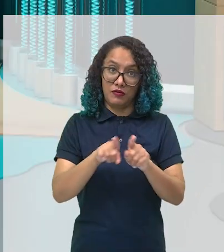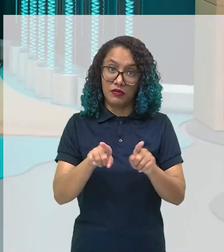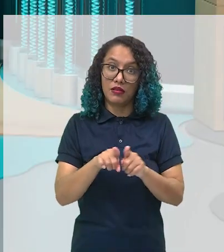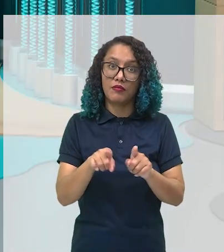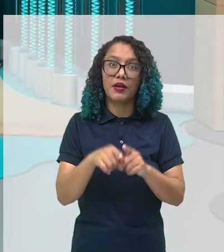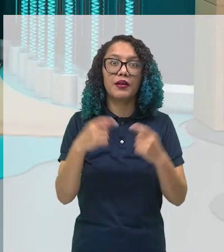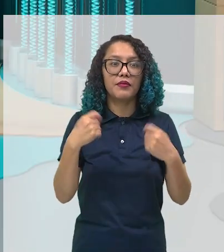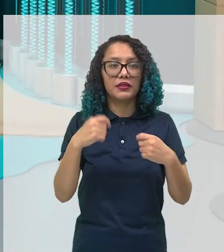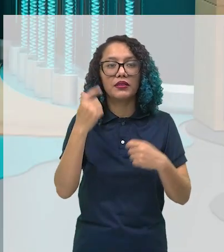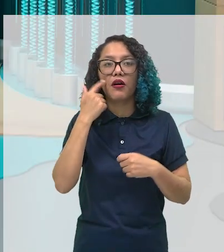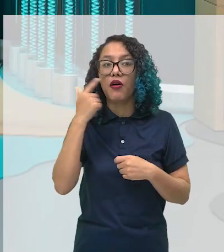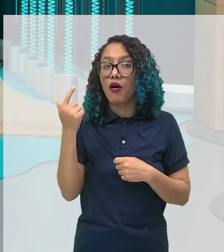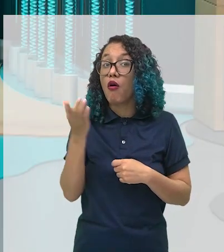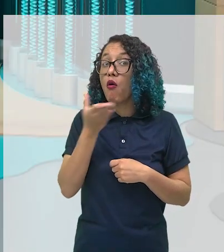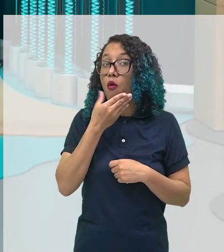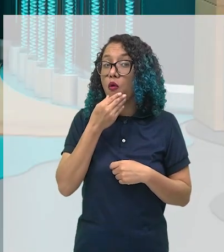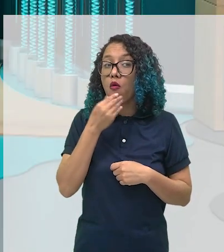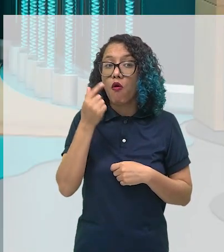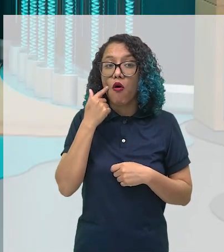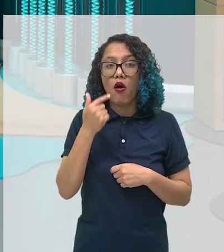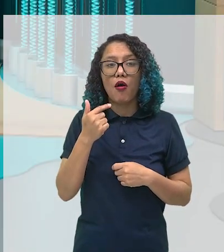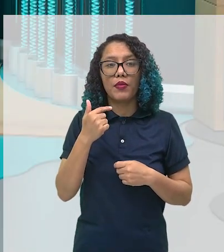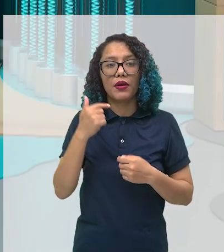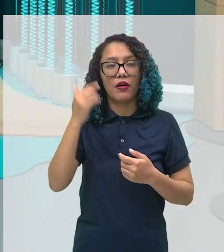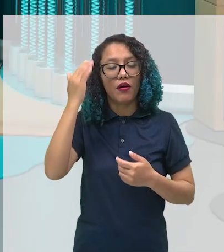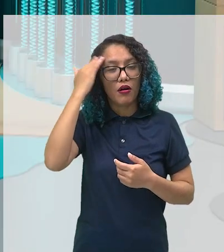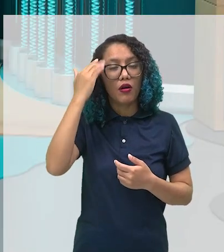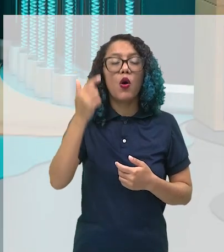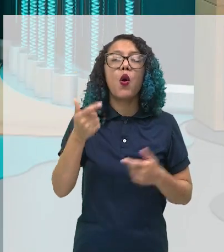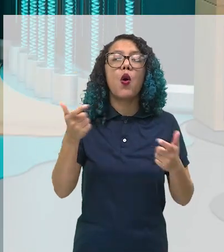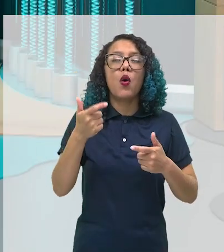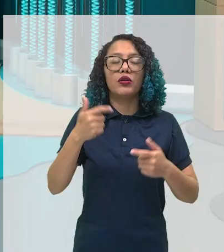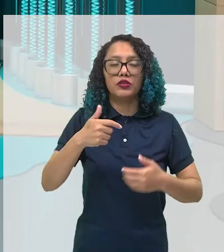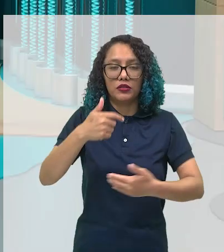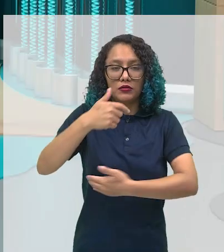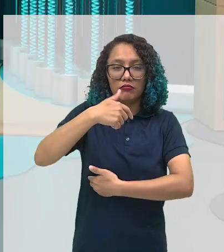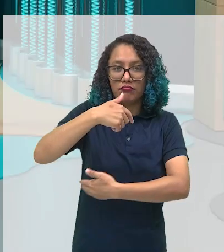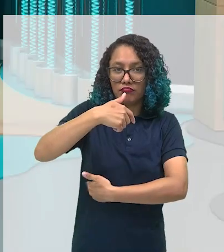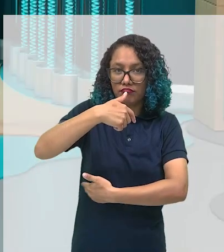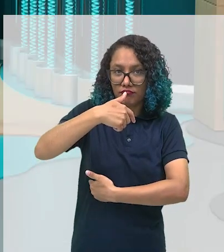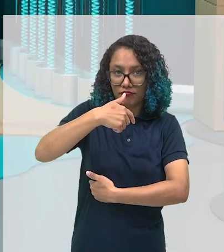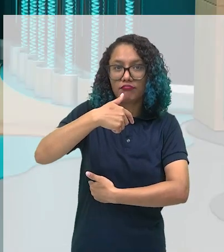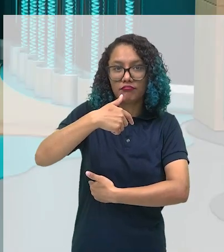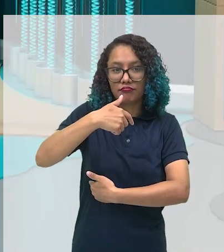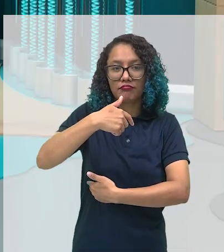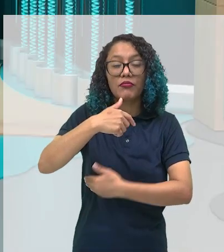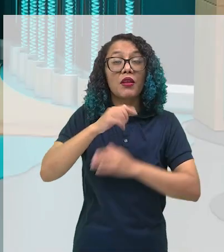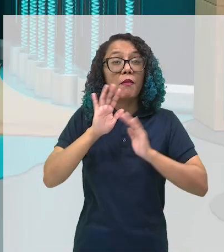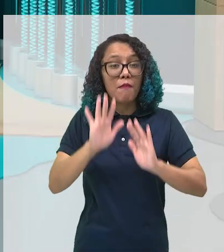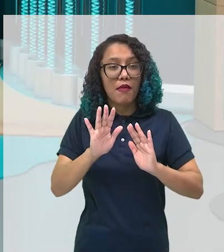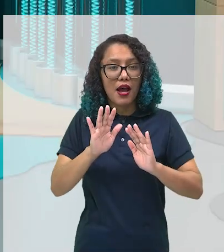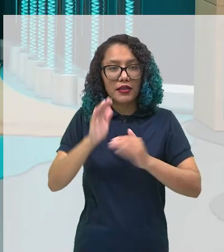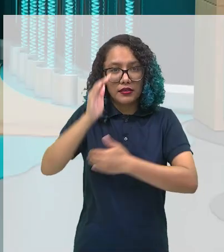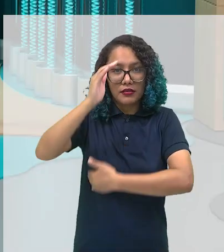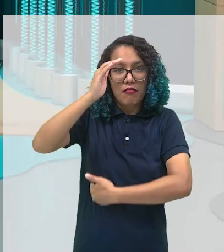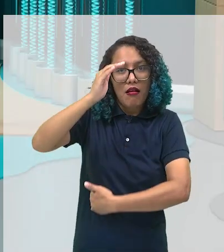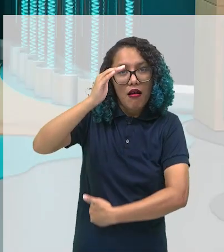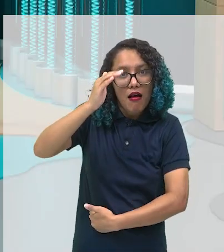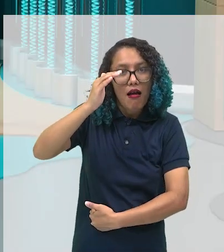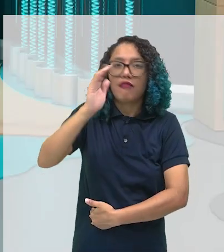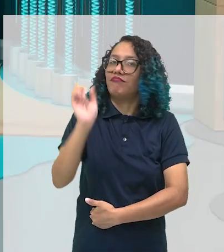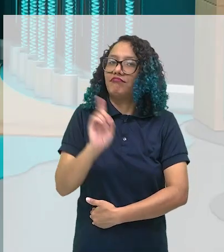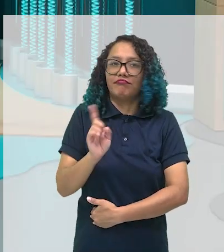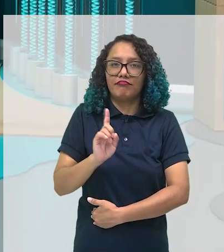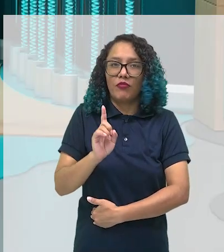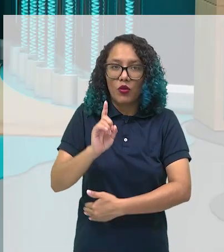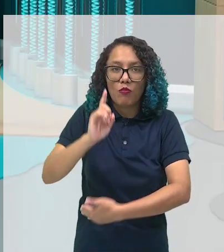o parceiro, ele segura um pouco ali abaixo do braço, né? Mas ele não desce demais a mão,